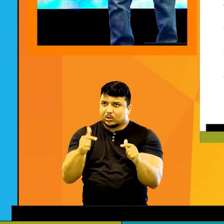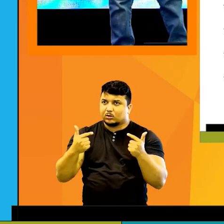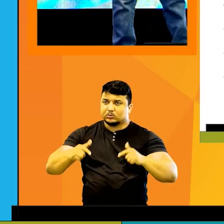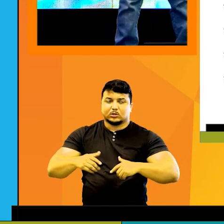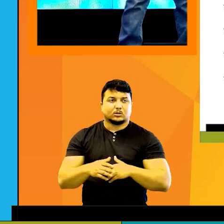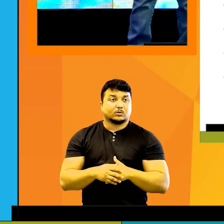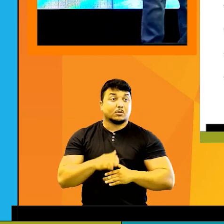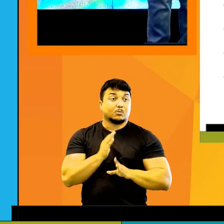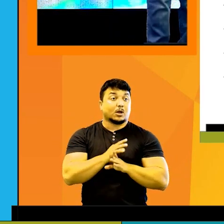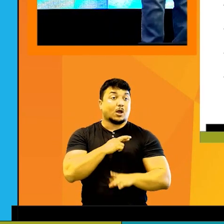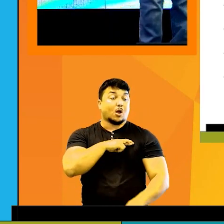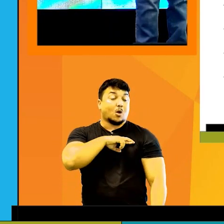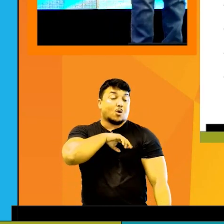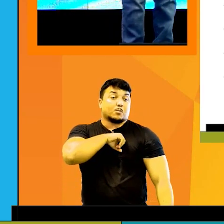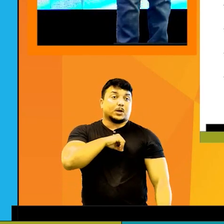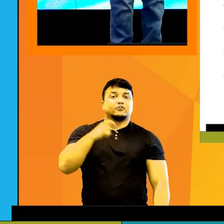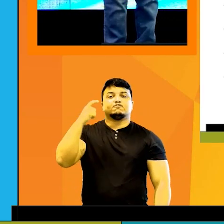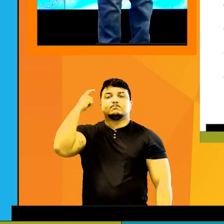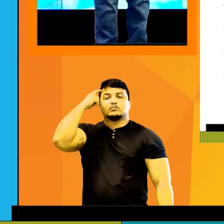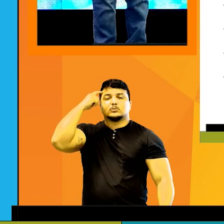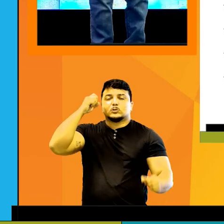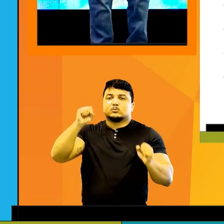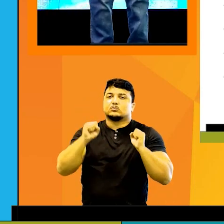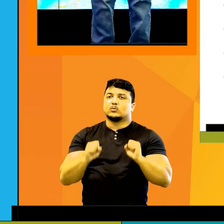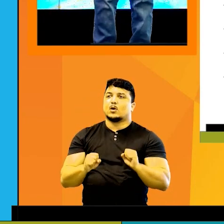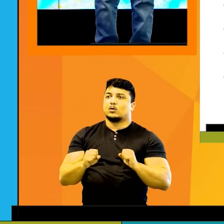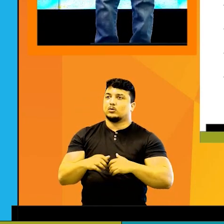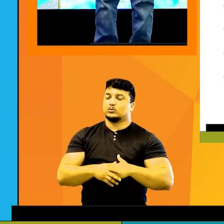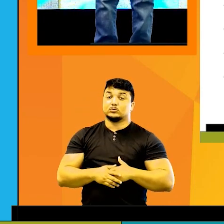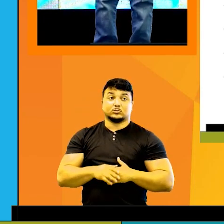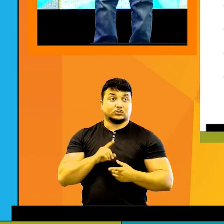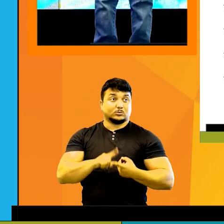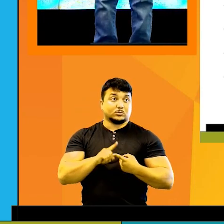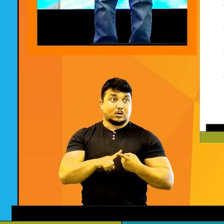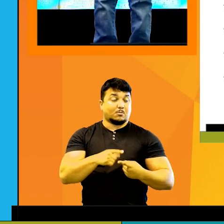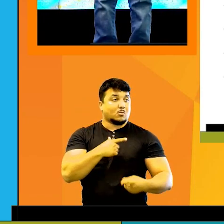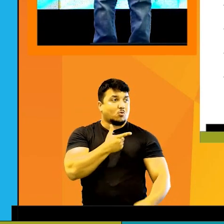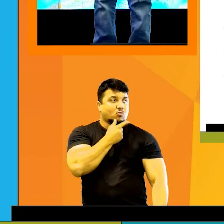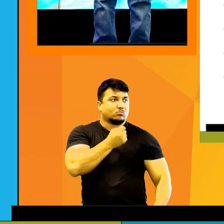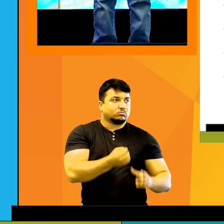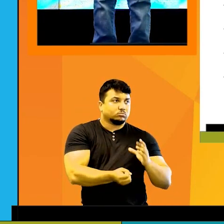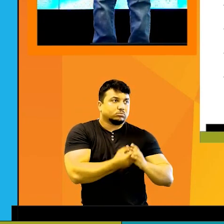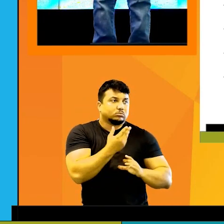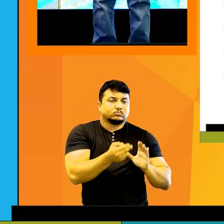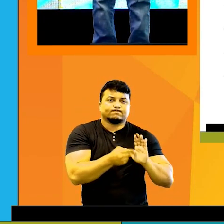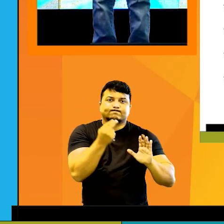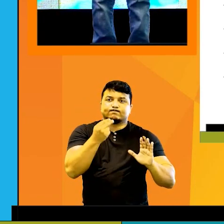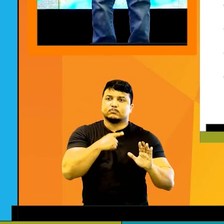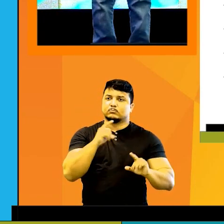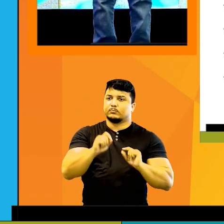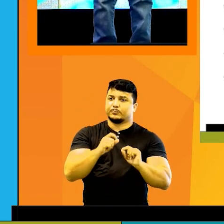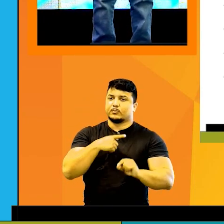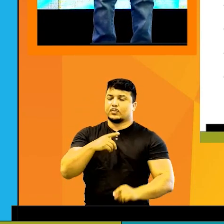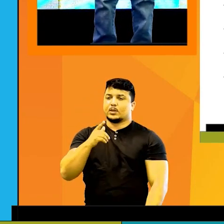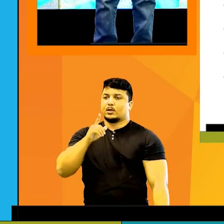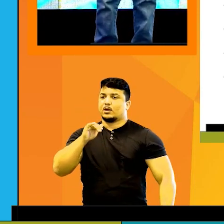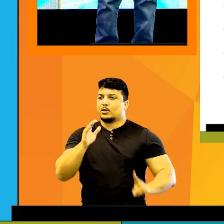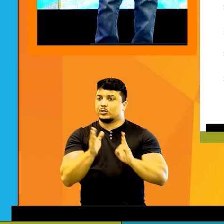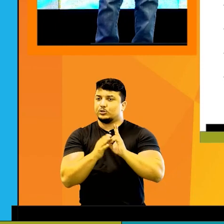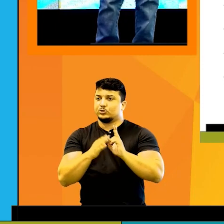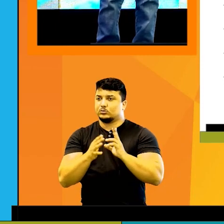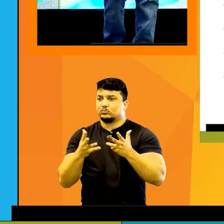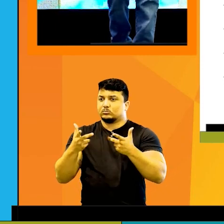Porque o romântico tinha liberdade de pensamento. E assim o Alencar criou a imagem dessa índia Iracema, que se tornou um